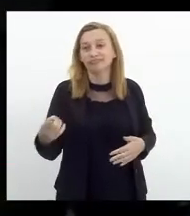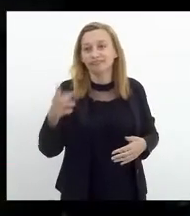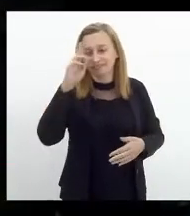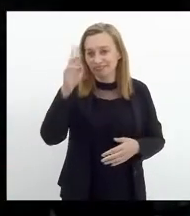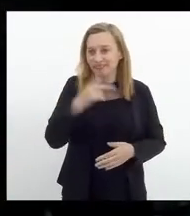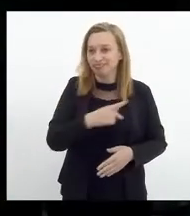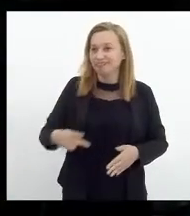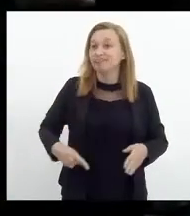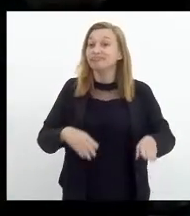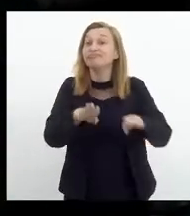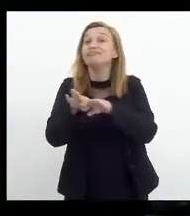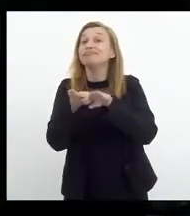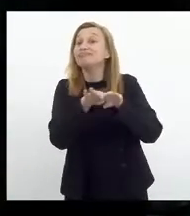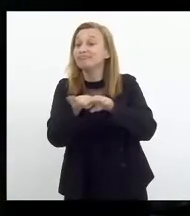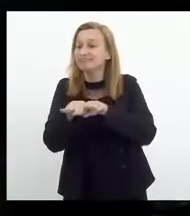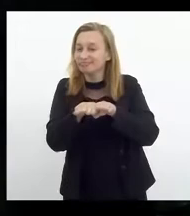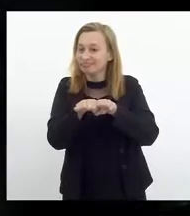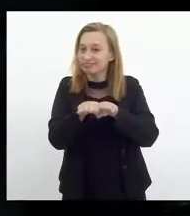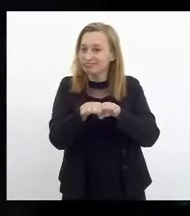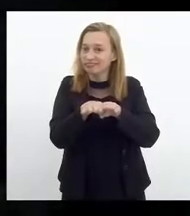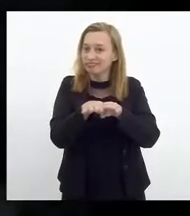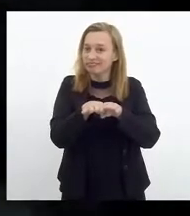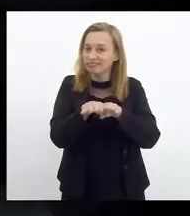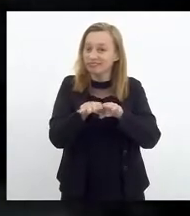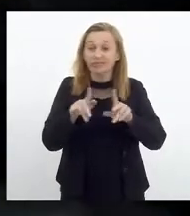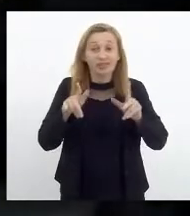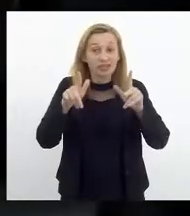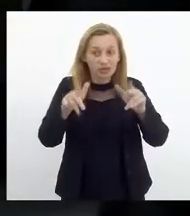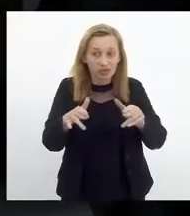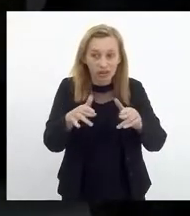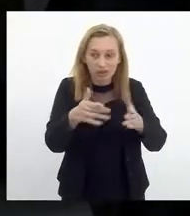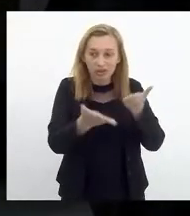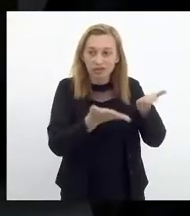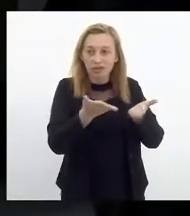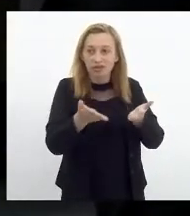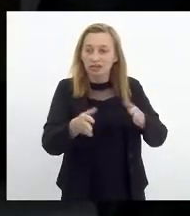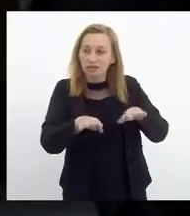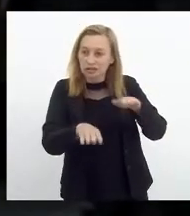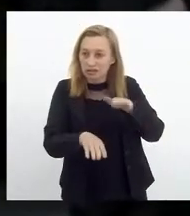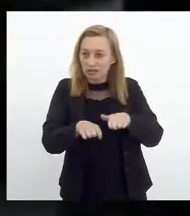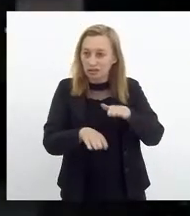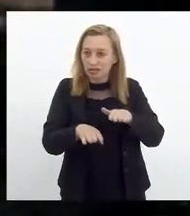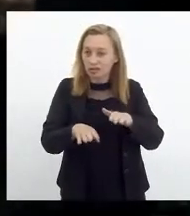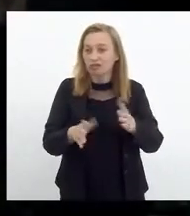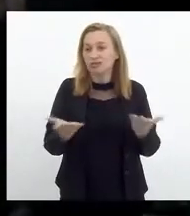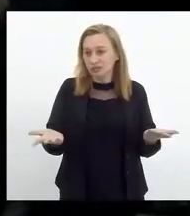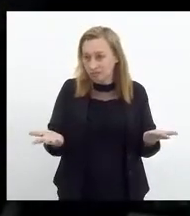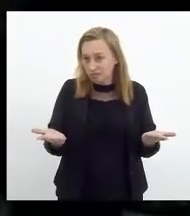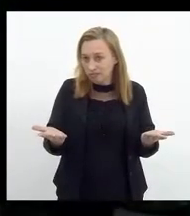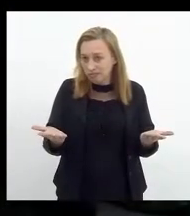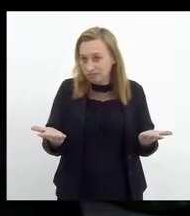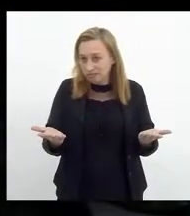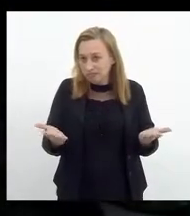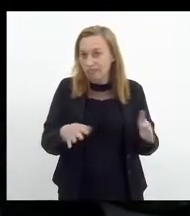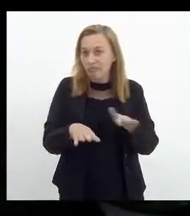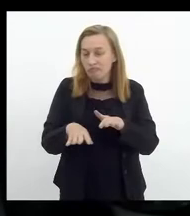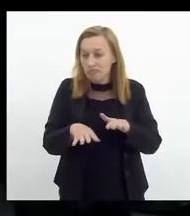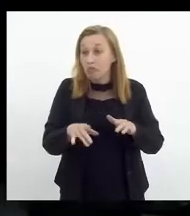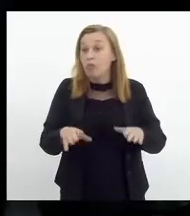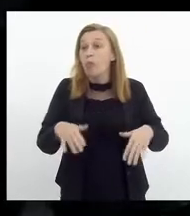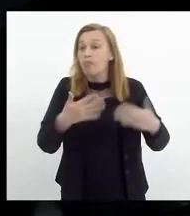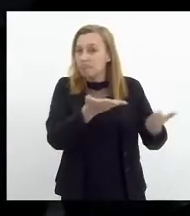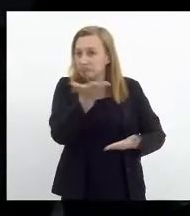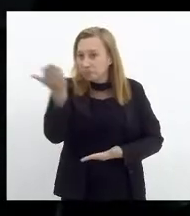Aos iguais, um tratamento igual. Aos desiguais, um tratamento desigual na medida das suas desigualdades. E